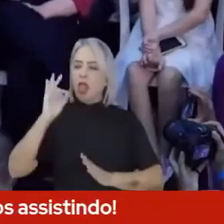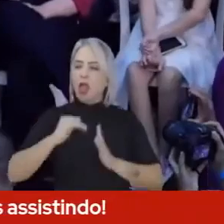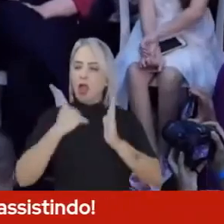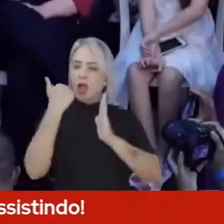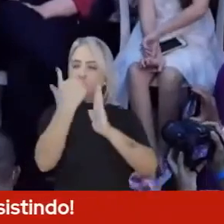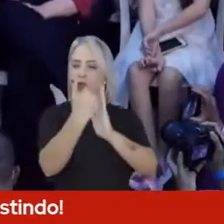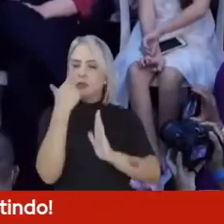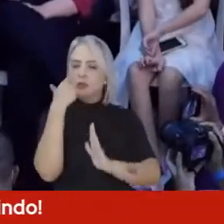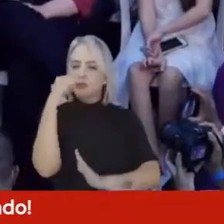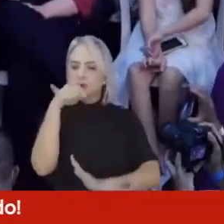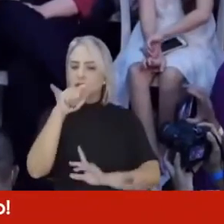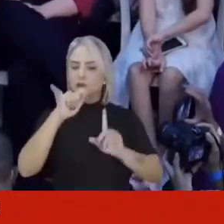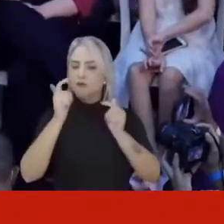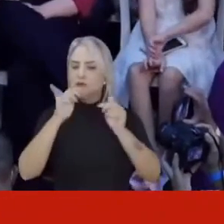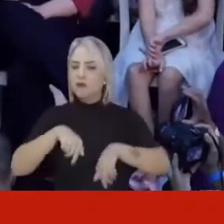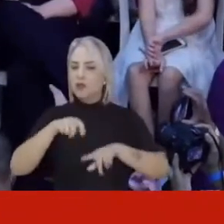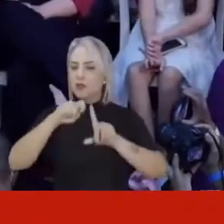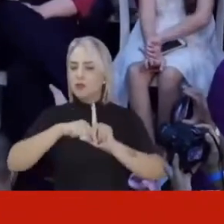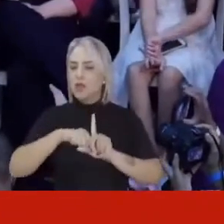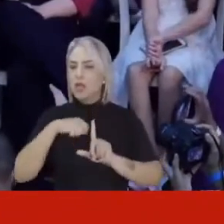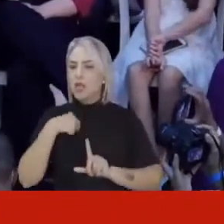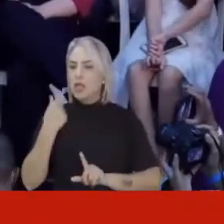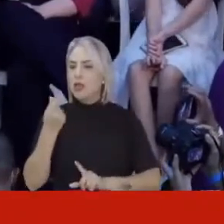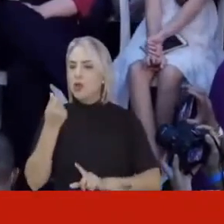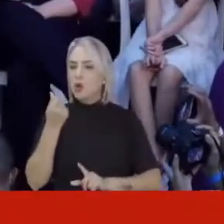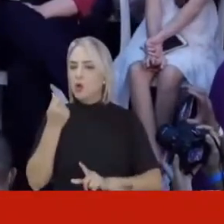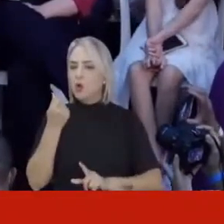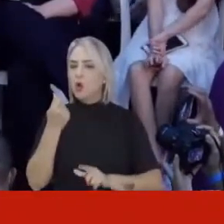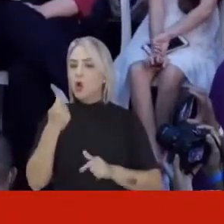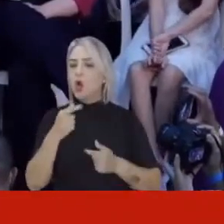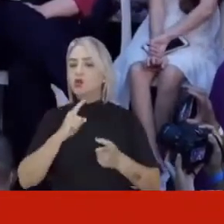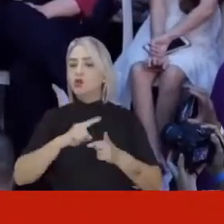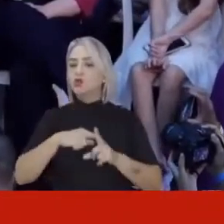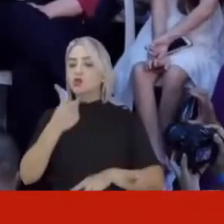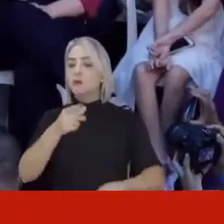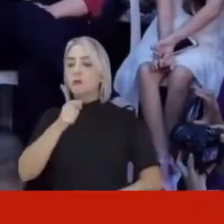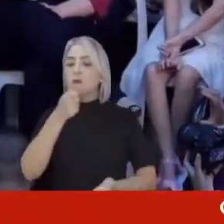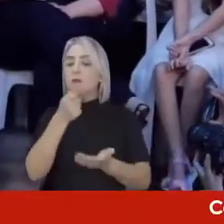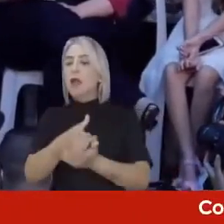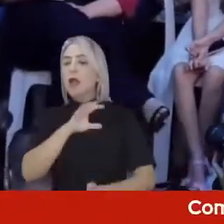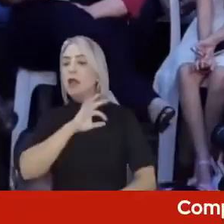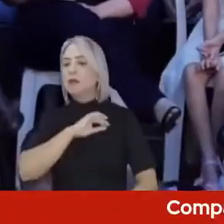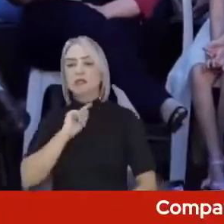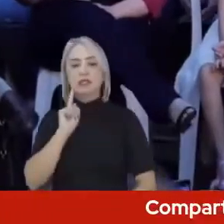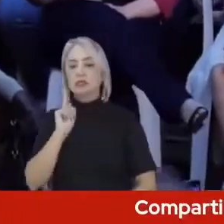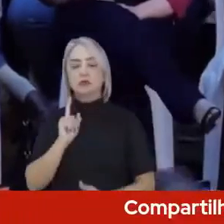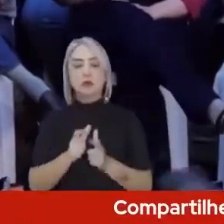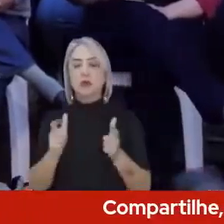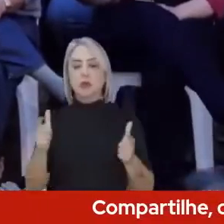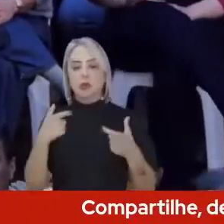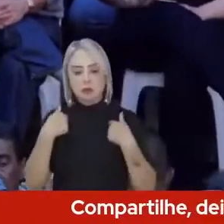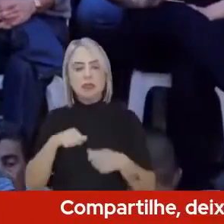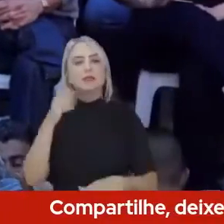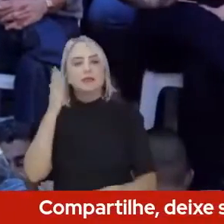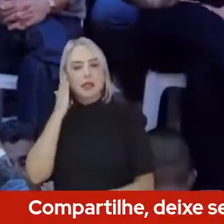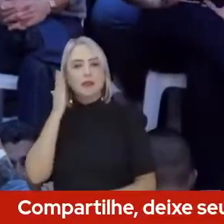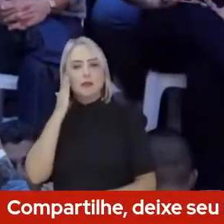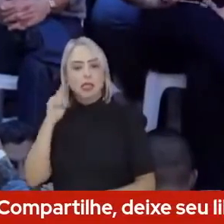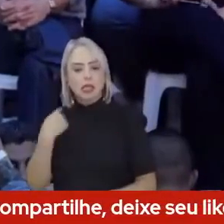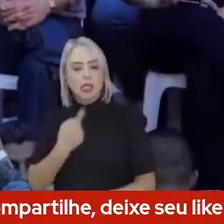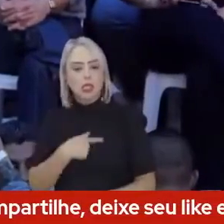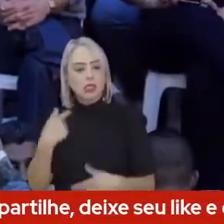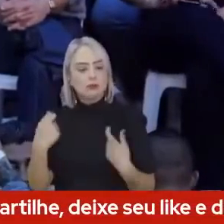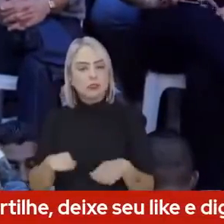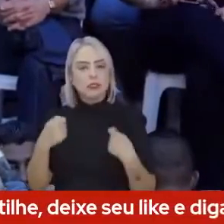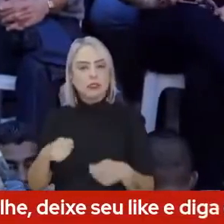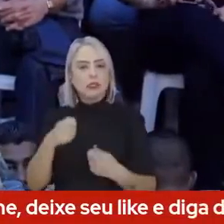mês o nosso lerite de pagamento cresceu. Porque se ele não cresceu, é preciso a gente saber que nós precisamos pagar